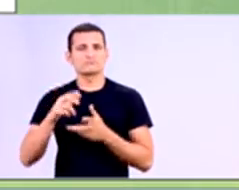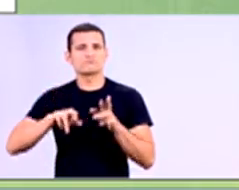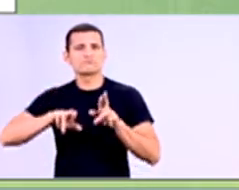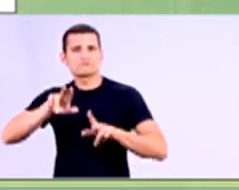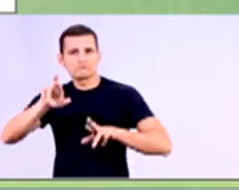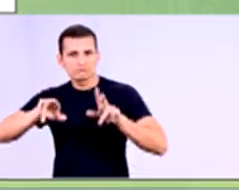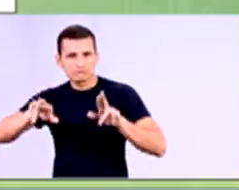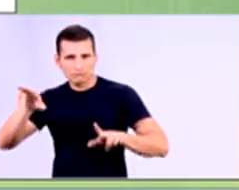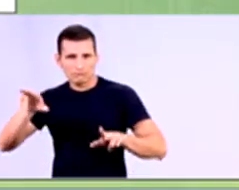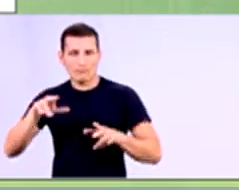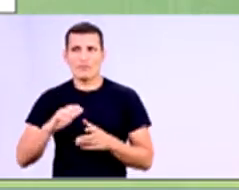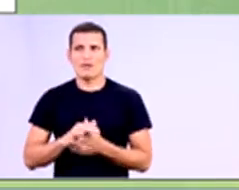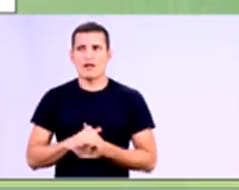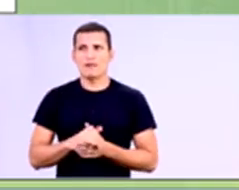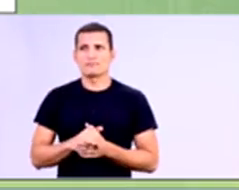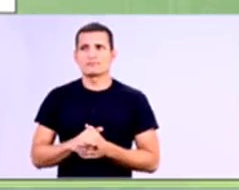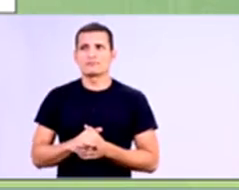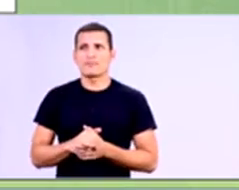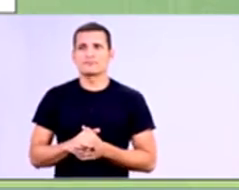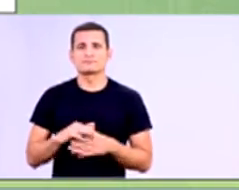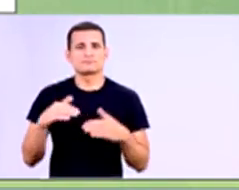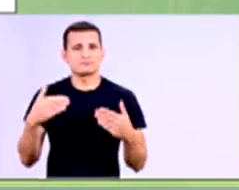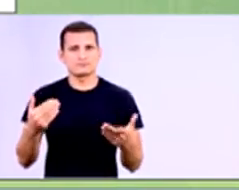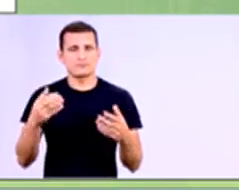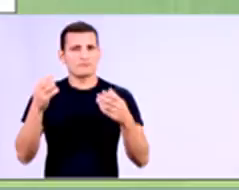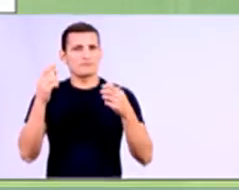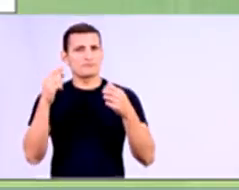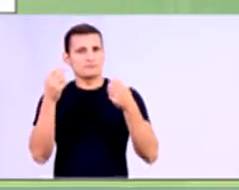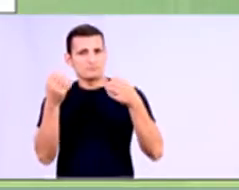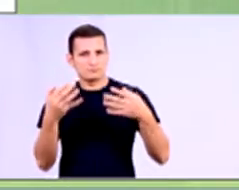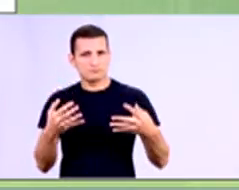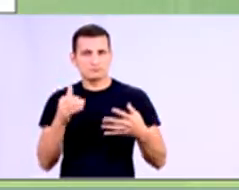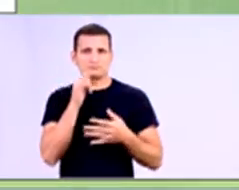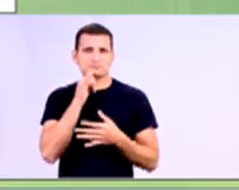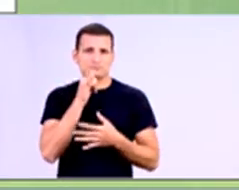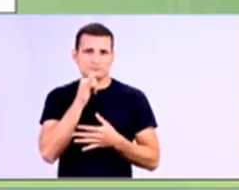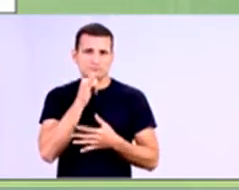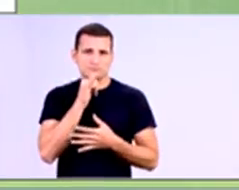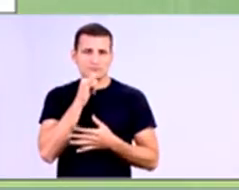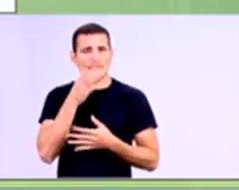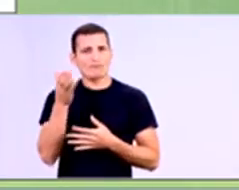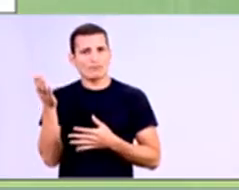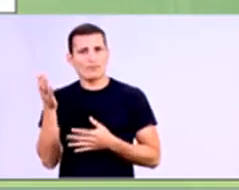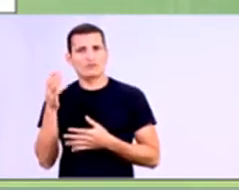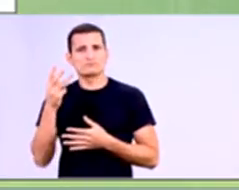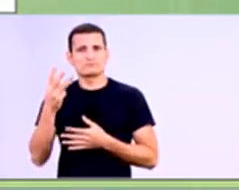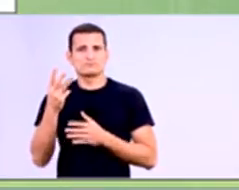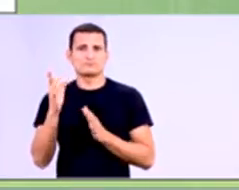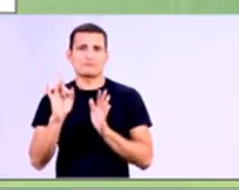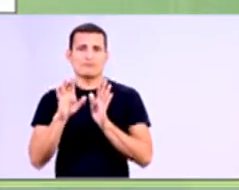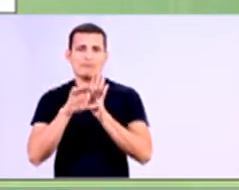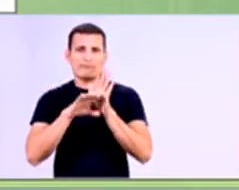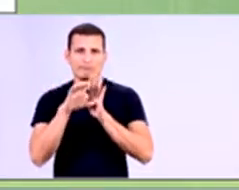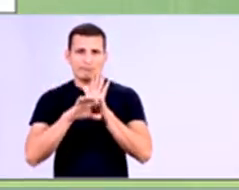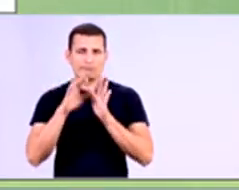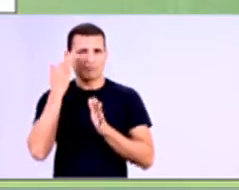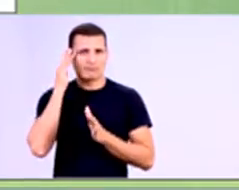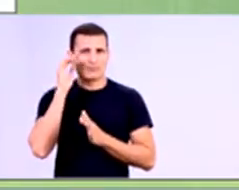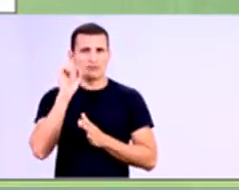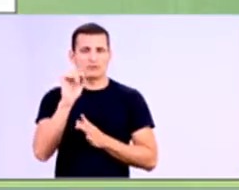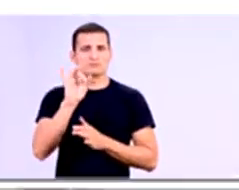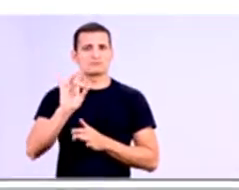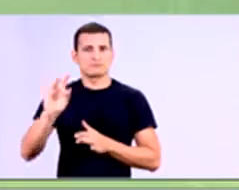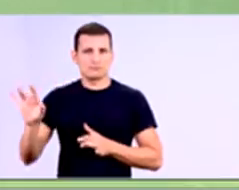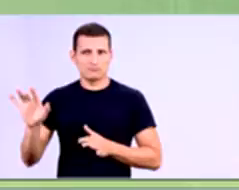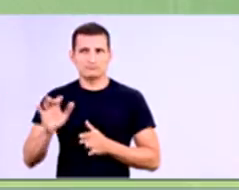variações. Então, nós vamos estar citando um exemplo desse e dos outros 3 apenas conceito para a gente entender o que é cada